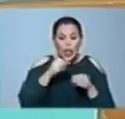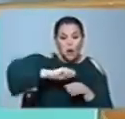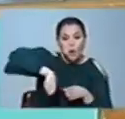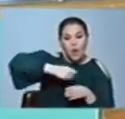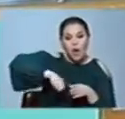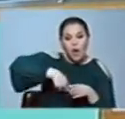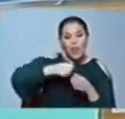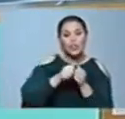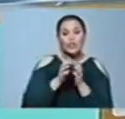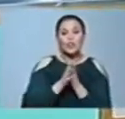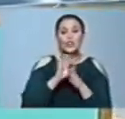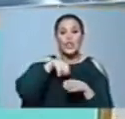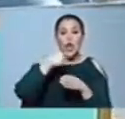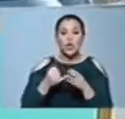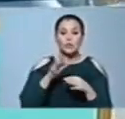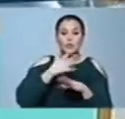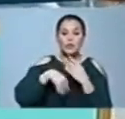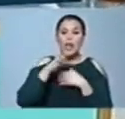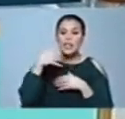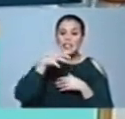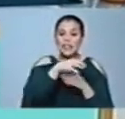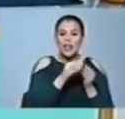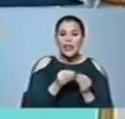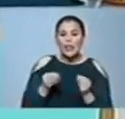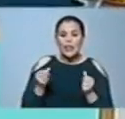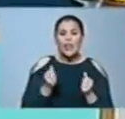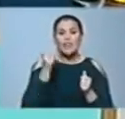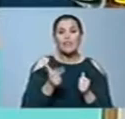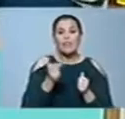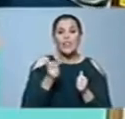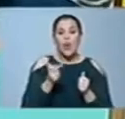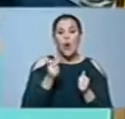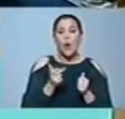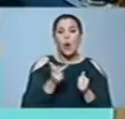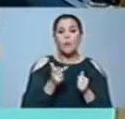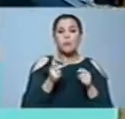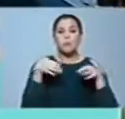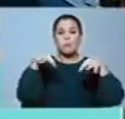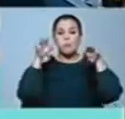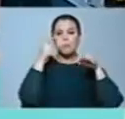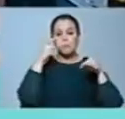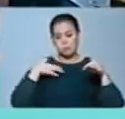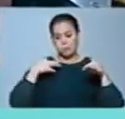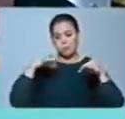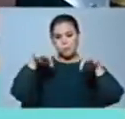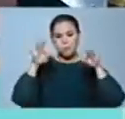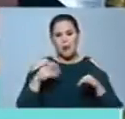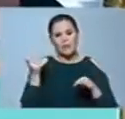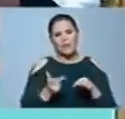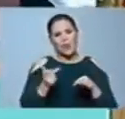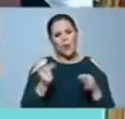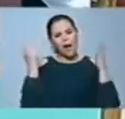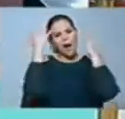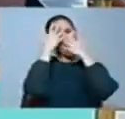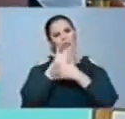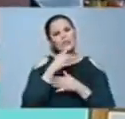misturados com sal fino neste passador com pano e vai ser durante a noite a temperatura ambiente foi só eu tive aqui uma espécie de um